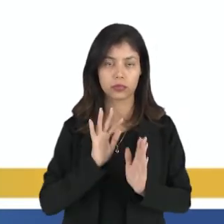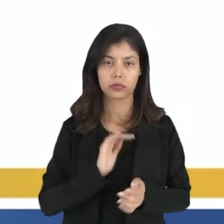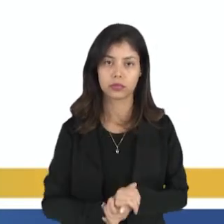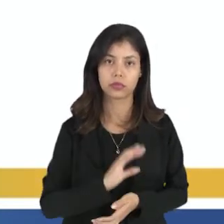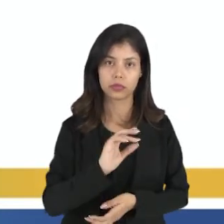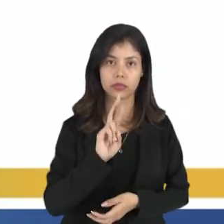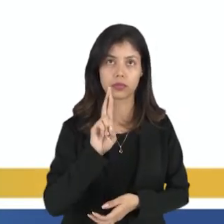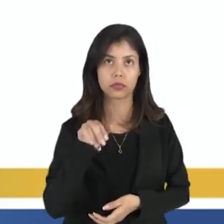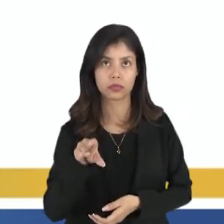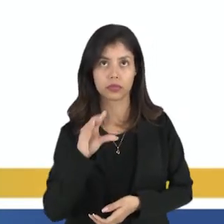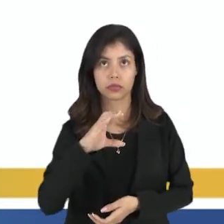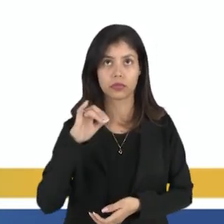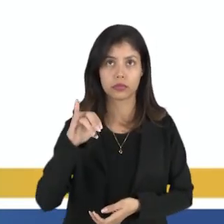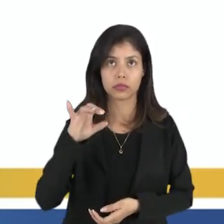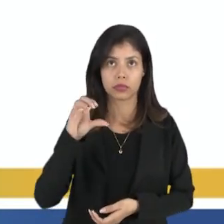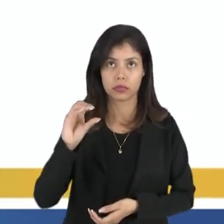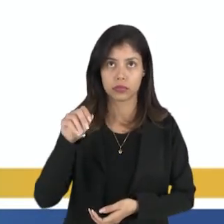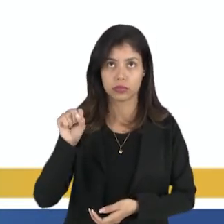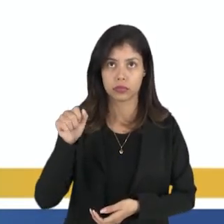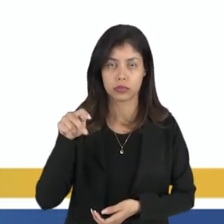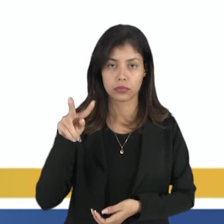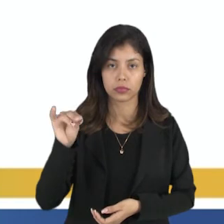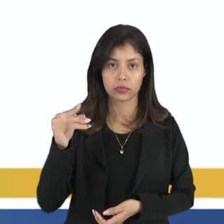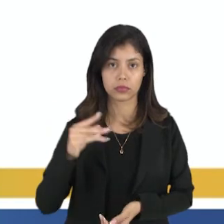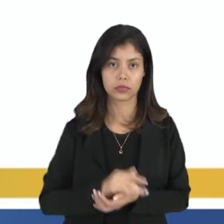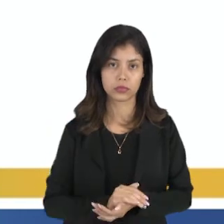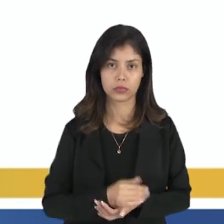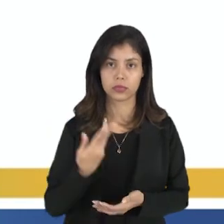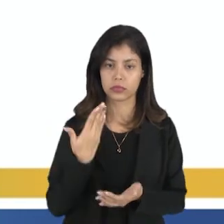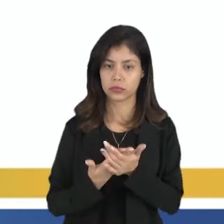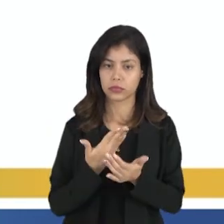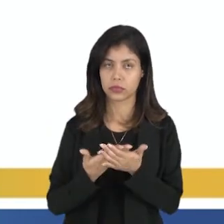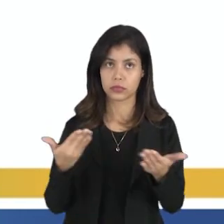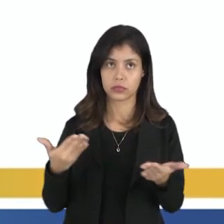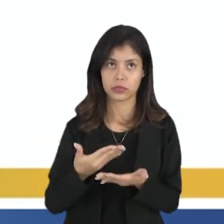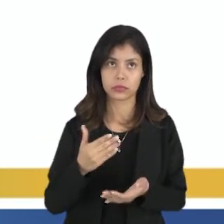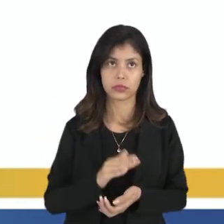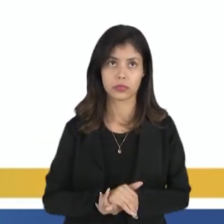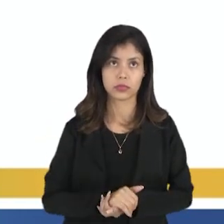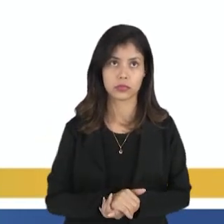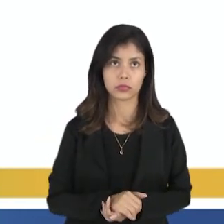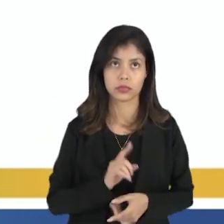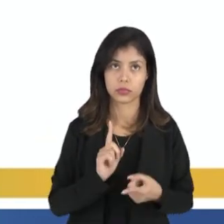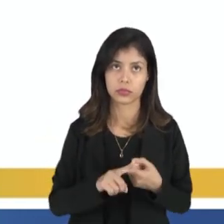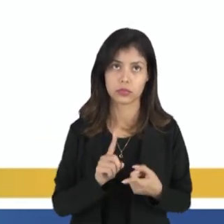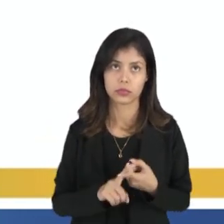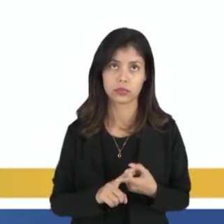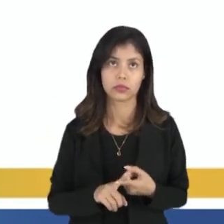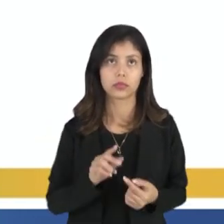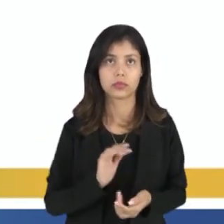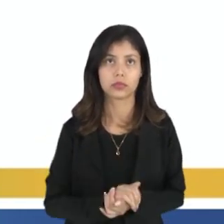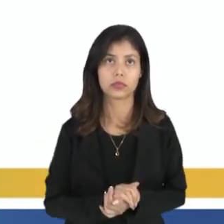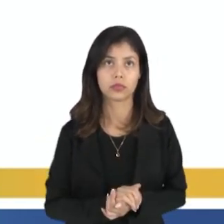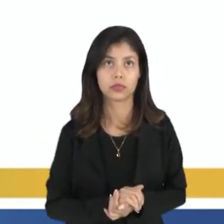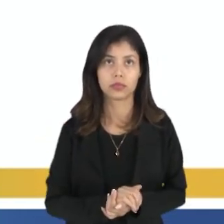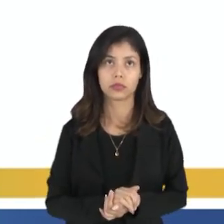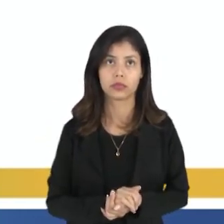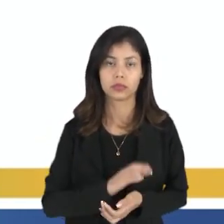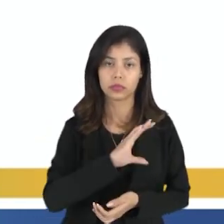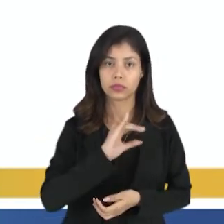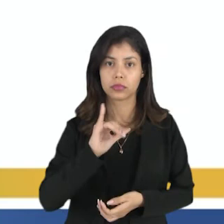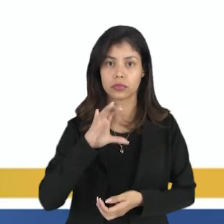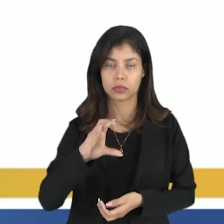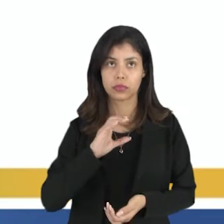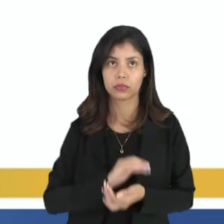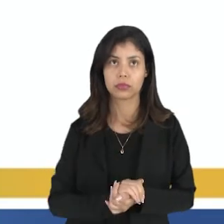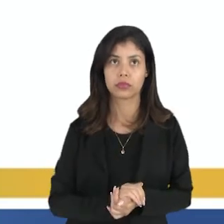gêneros textuais, cartoon e comic strip, que foram os que nós estudamos hoje. A primeira afirmação diz assim: comic